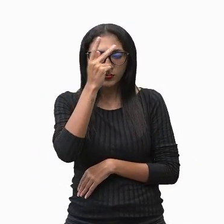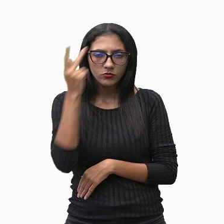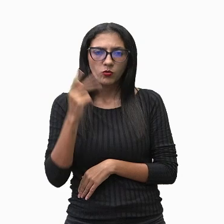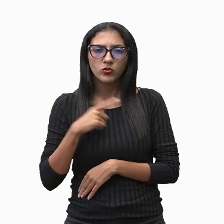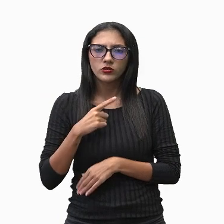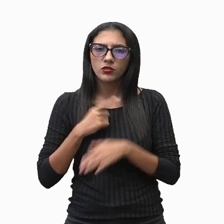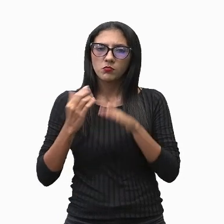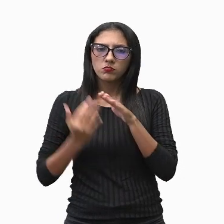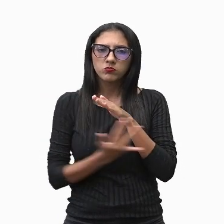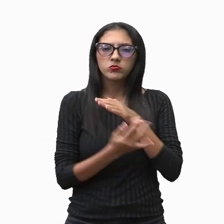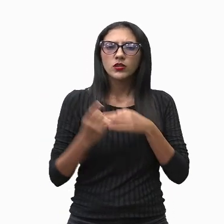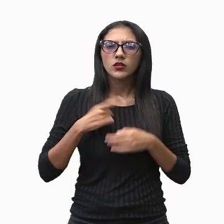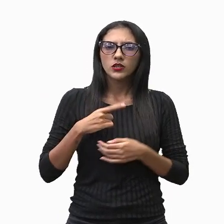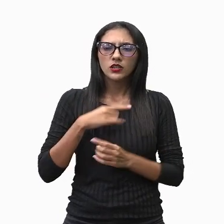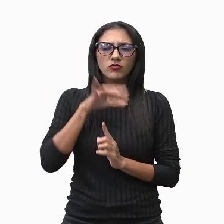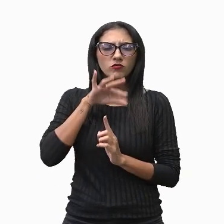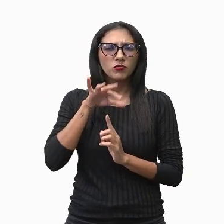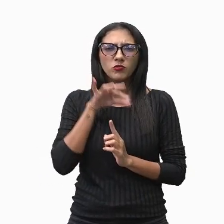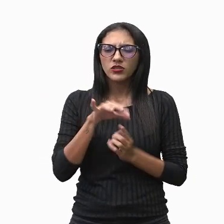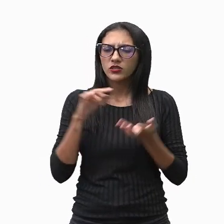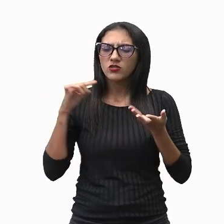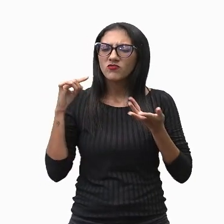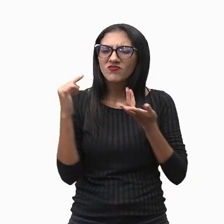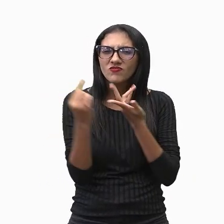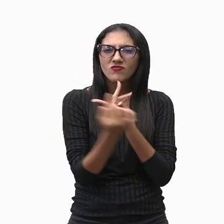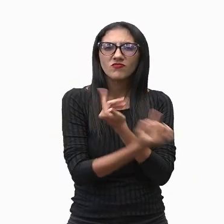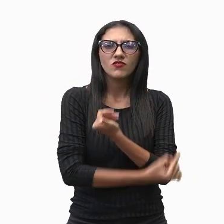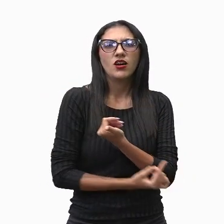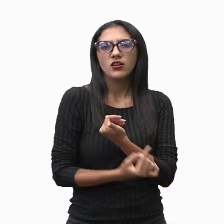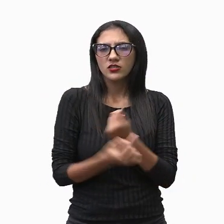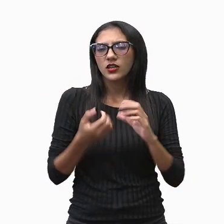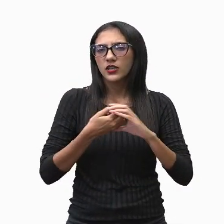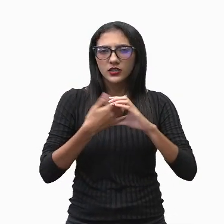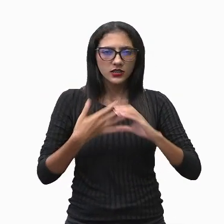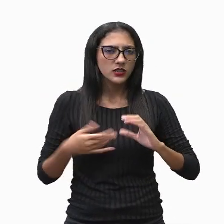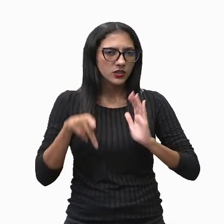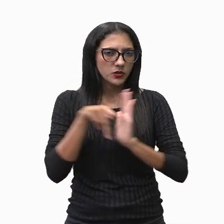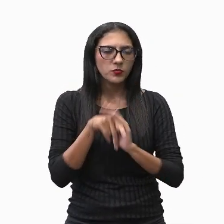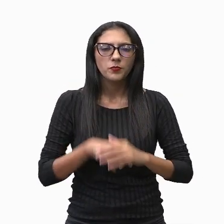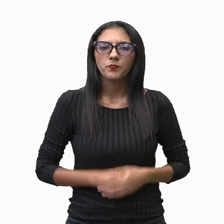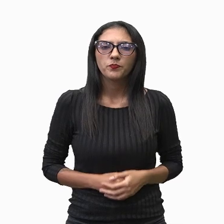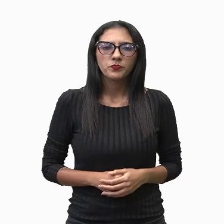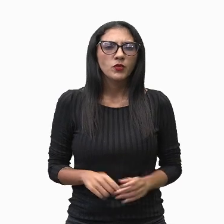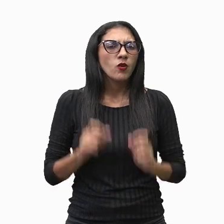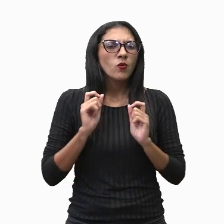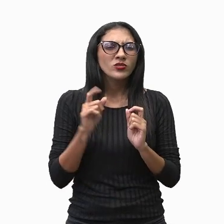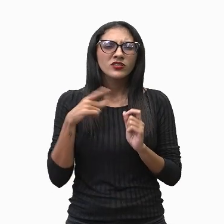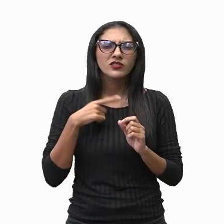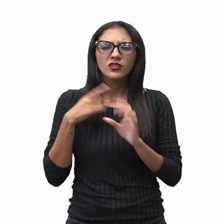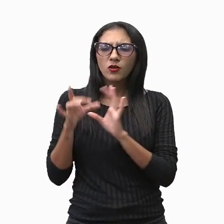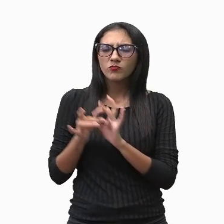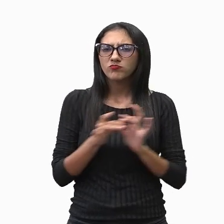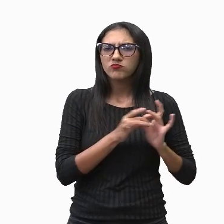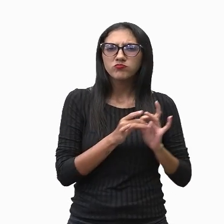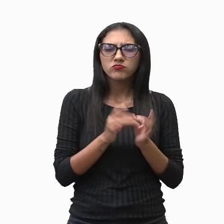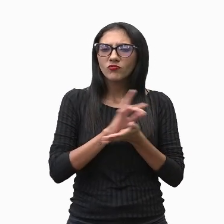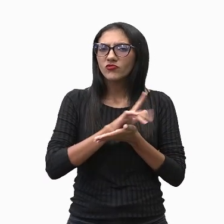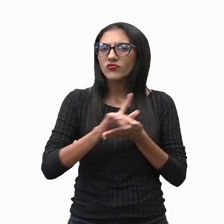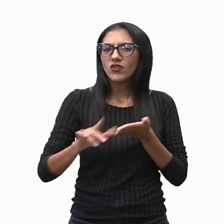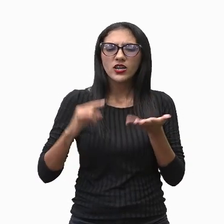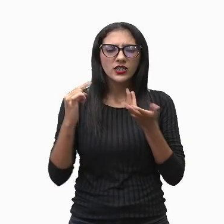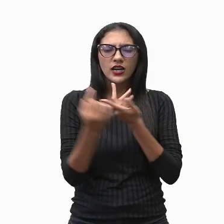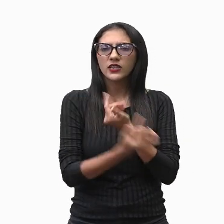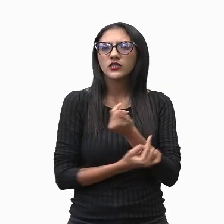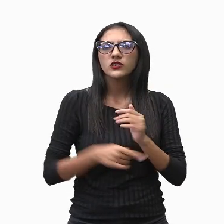influenciados por uma combinação complexa de fatores. O que é uma combinação complexa de